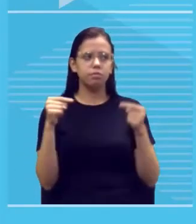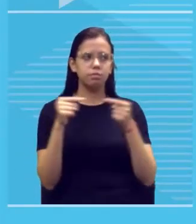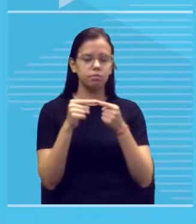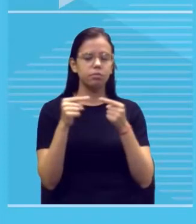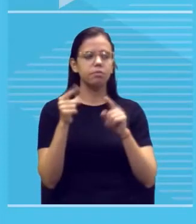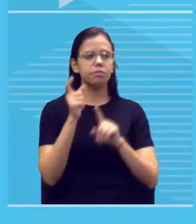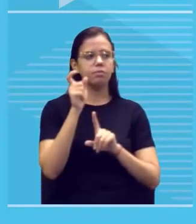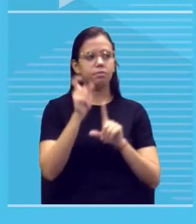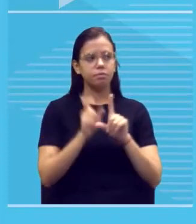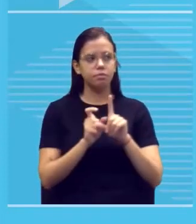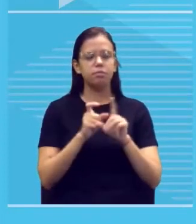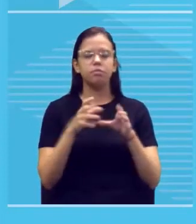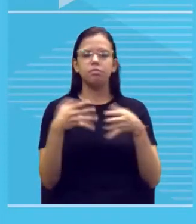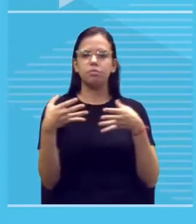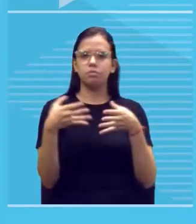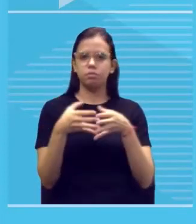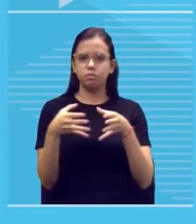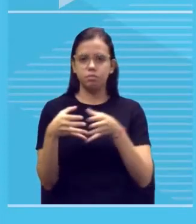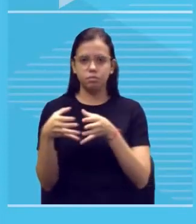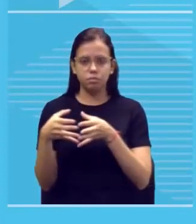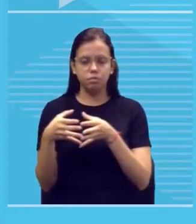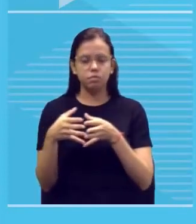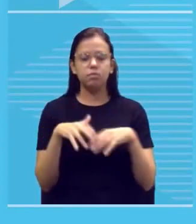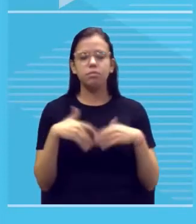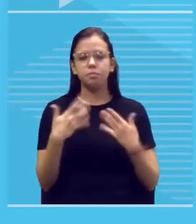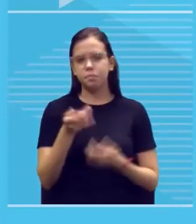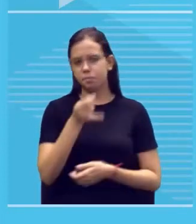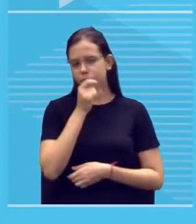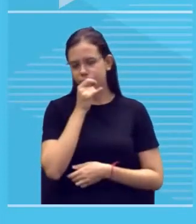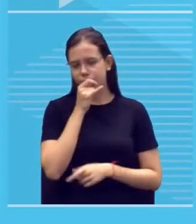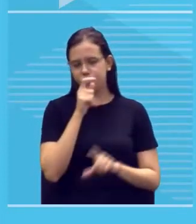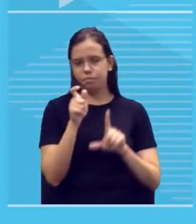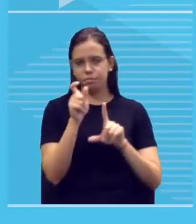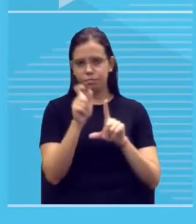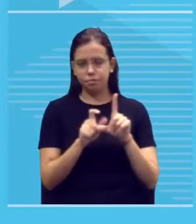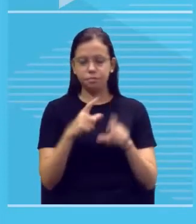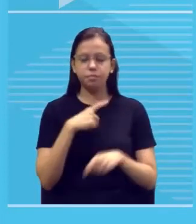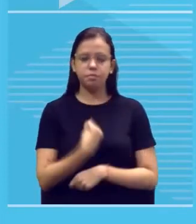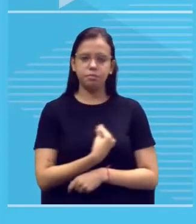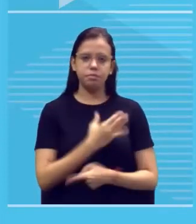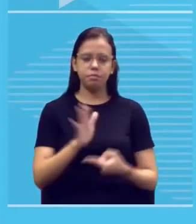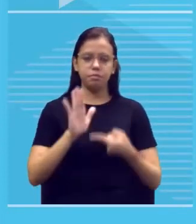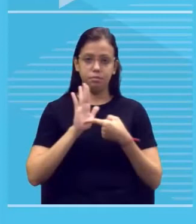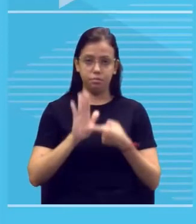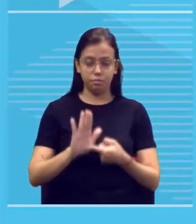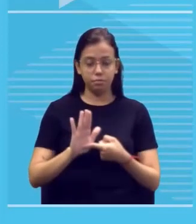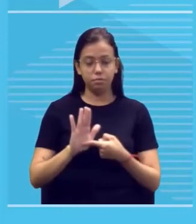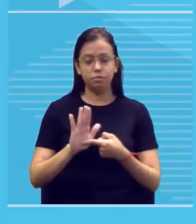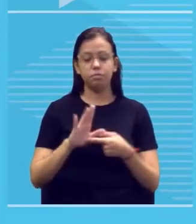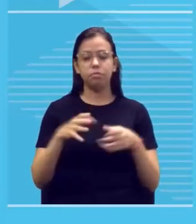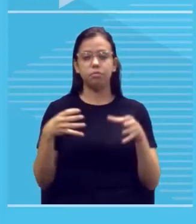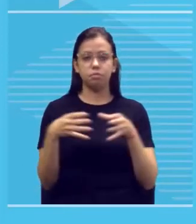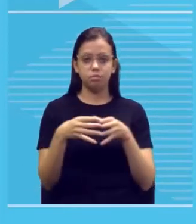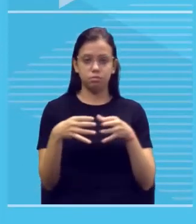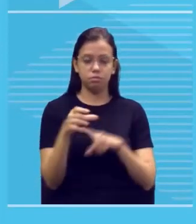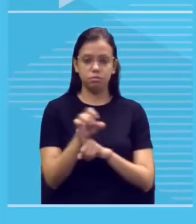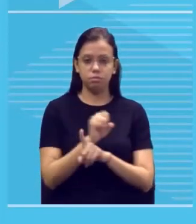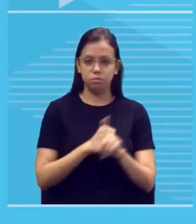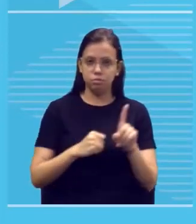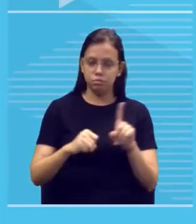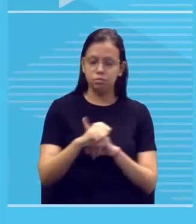seus personagens do tempo todo então ele além de do personagem tá ali interpretando não o indivíduo mas a sua classe social